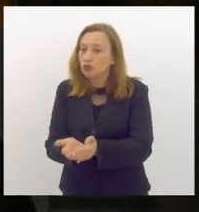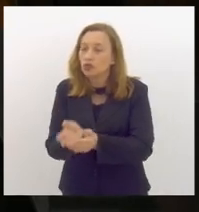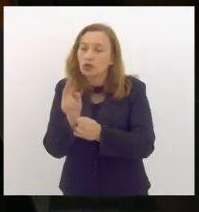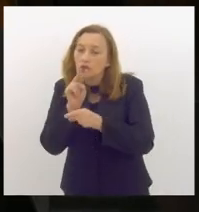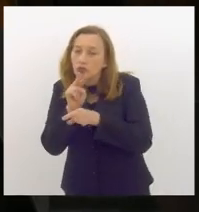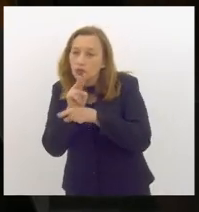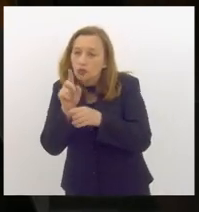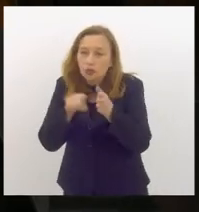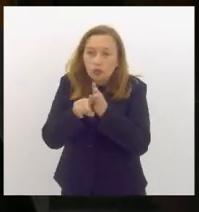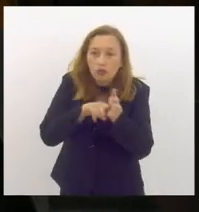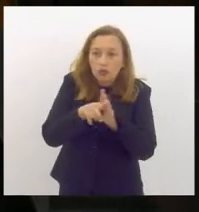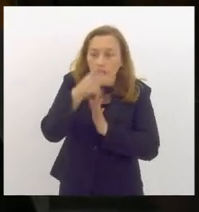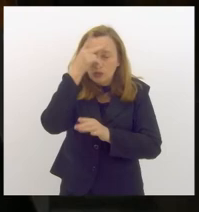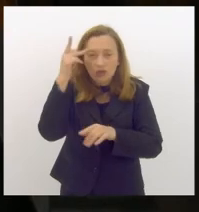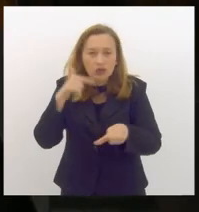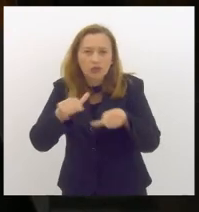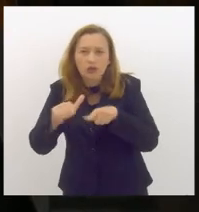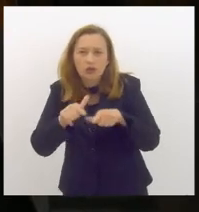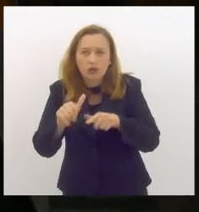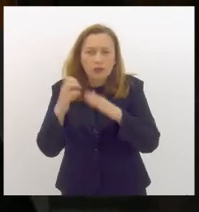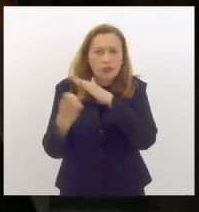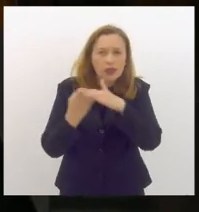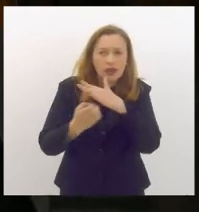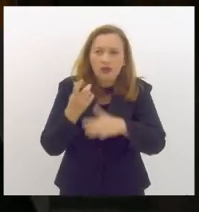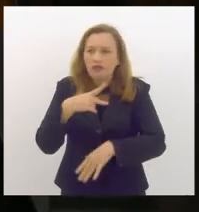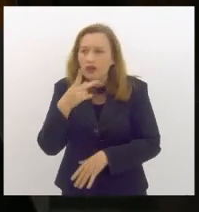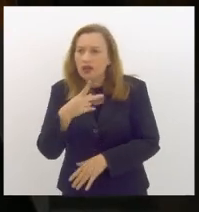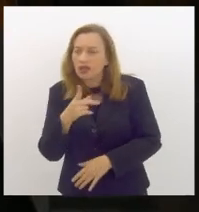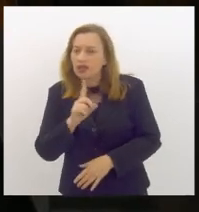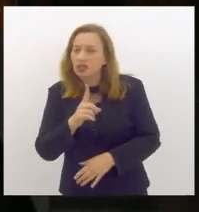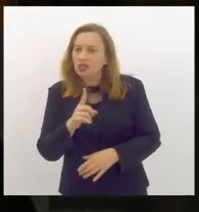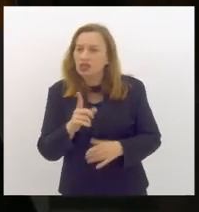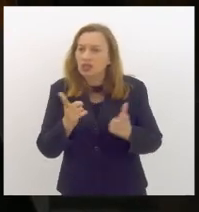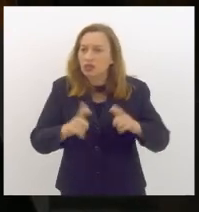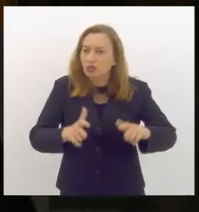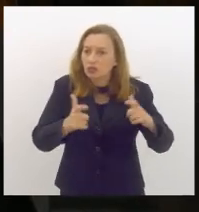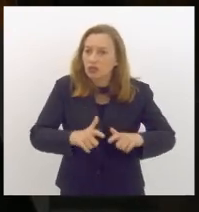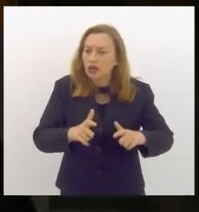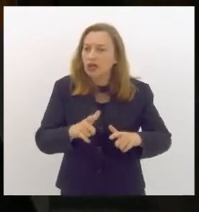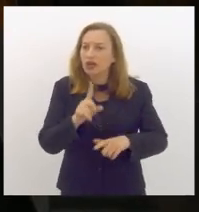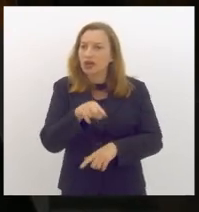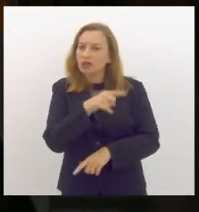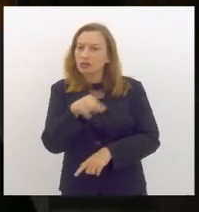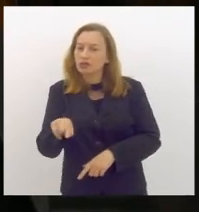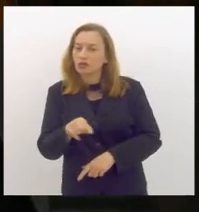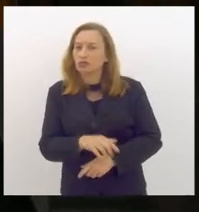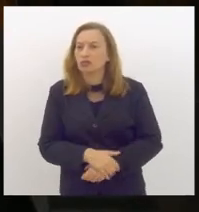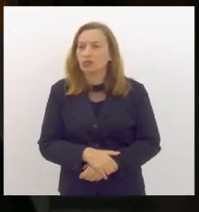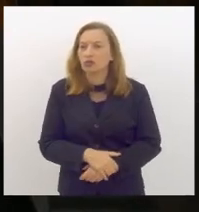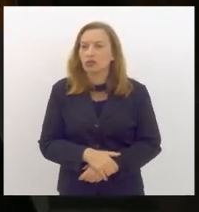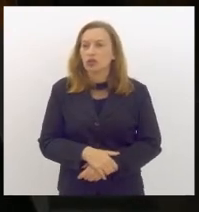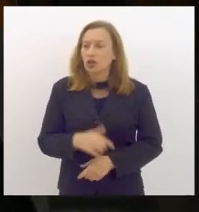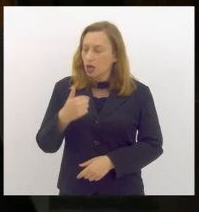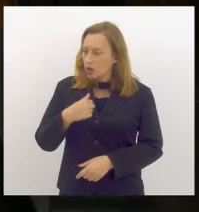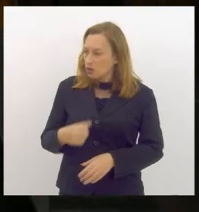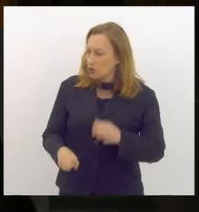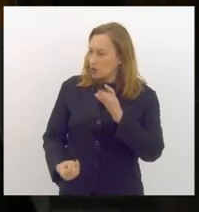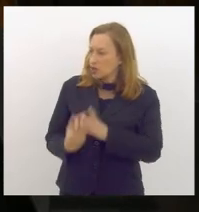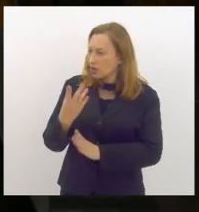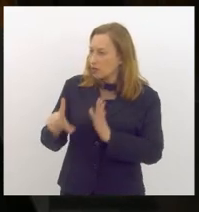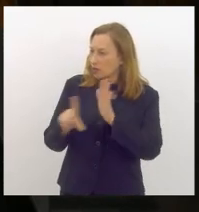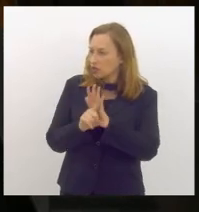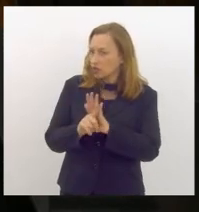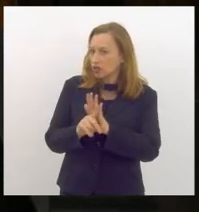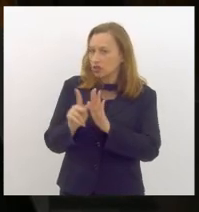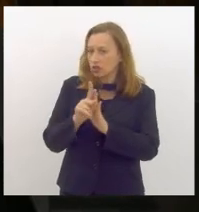fiscais, com trabalhadores das empresas, dizendo que a gente se encontrava numa área de exclusão. Eu sou autor de um projeto de lei que prevê aqui